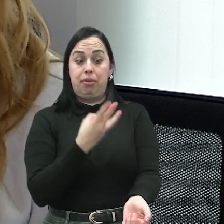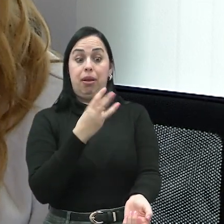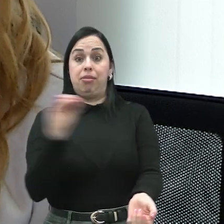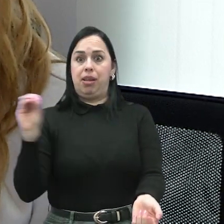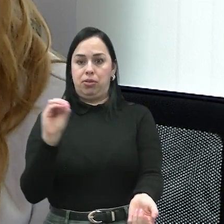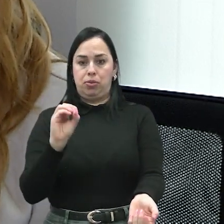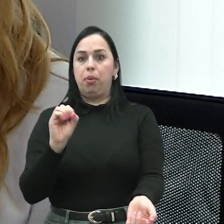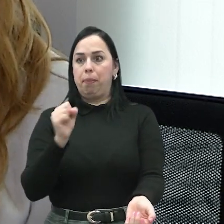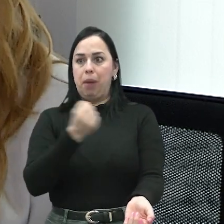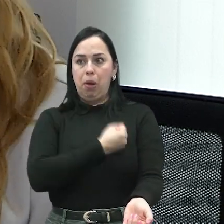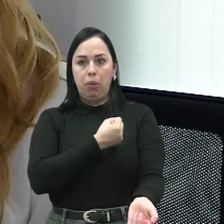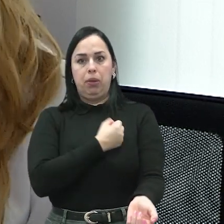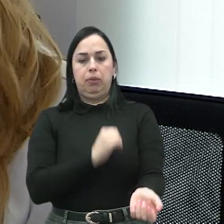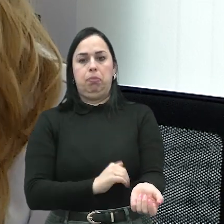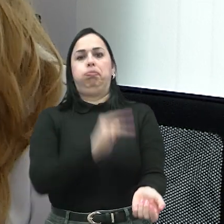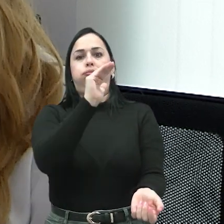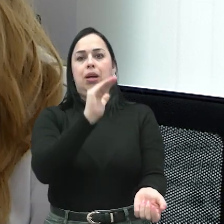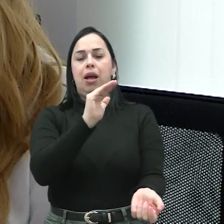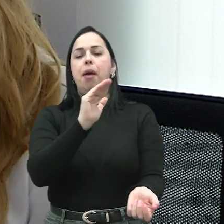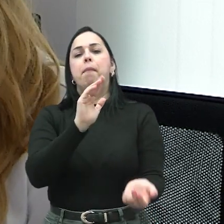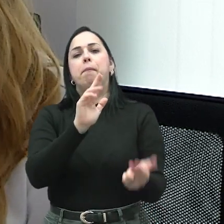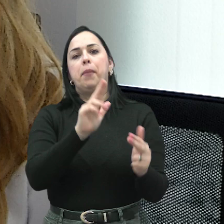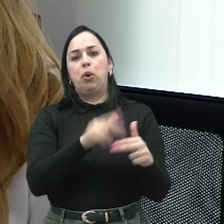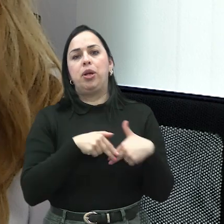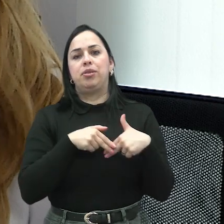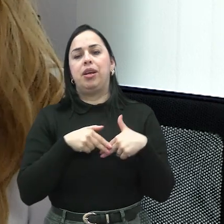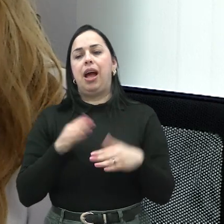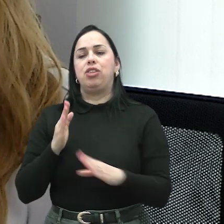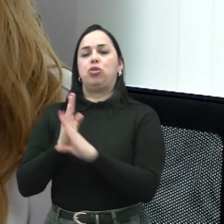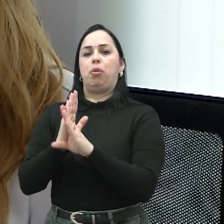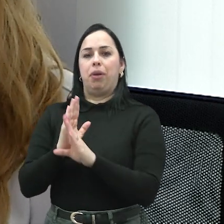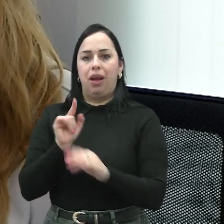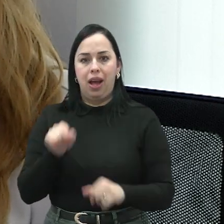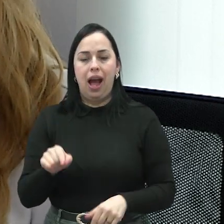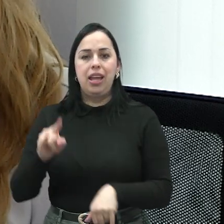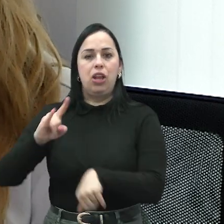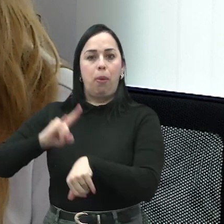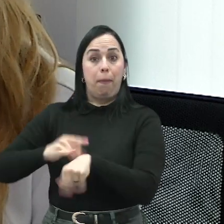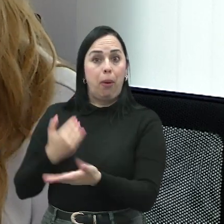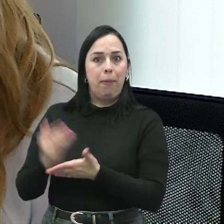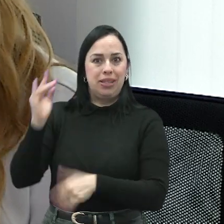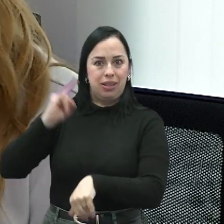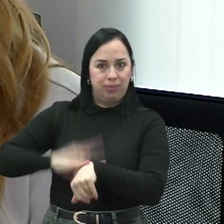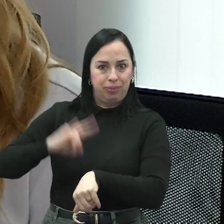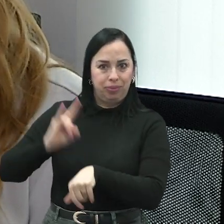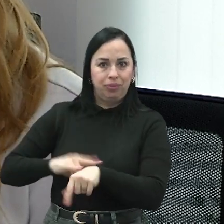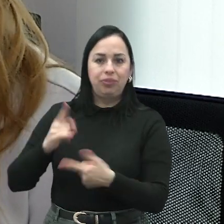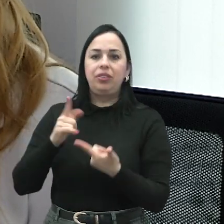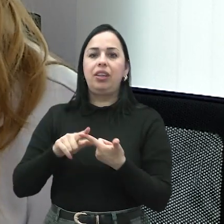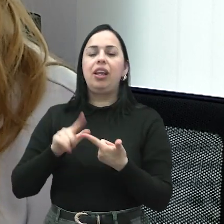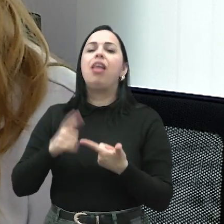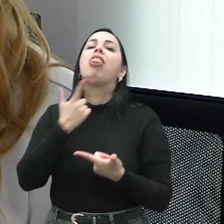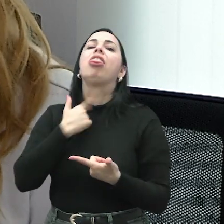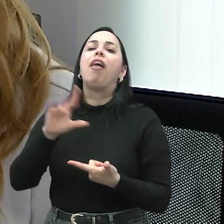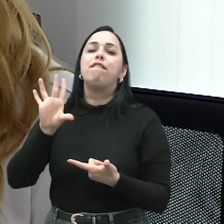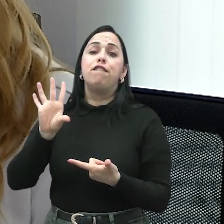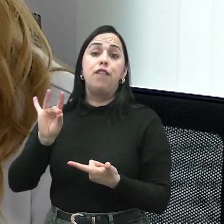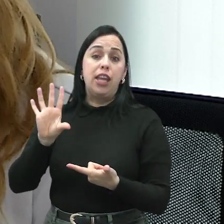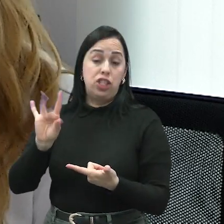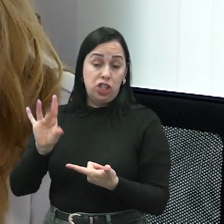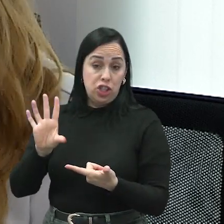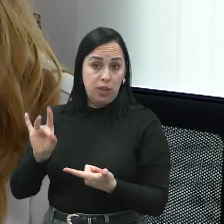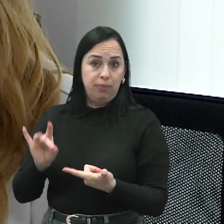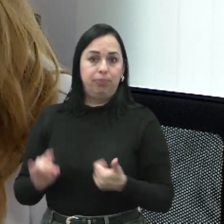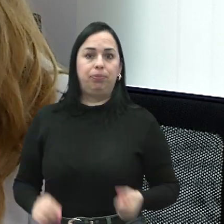mais alta, acima de 300, em que daí, por conta da glicemia estar mais alta, tem muita urina, muita